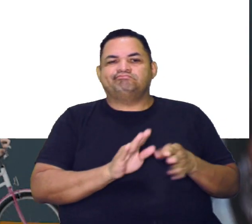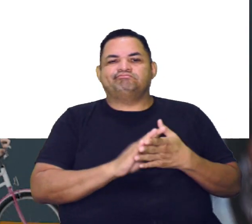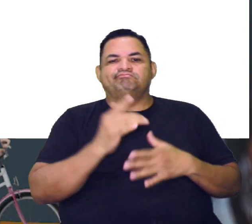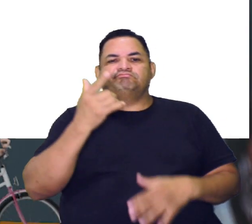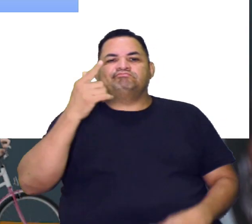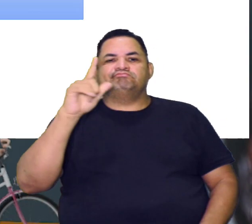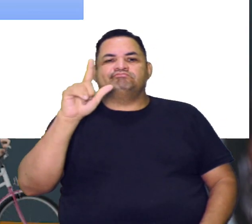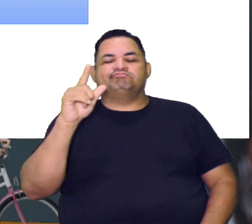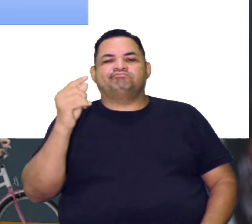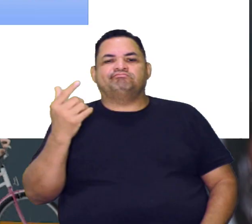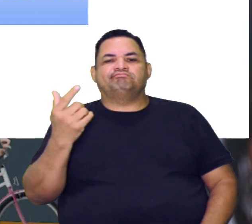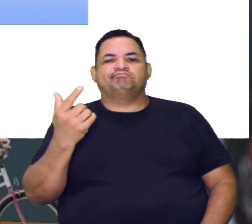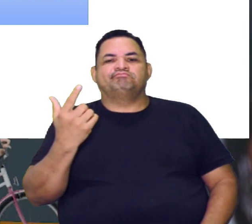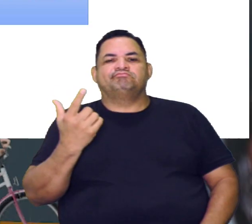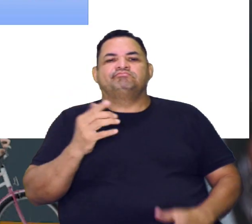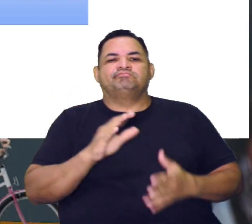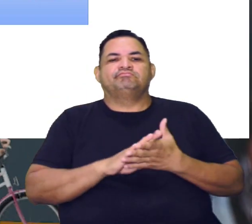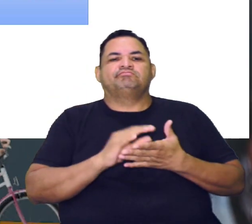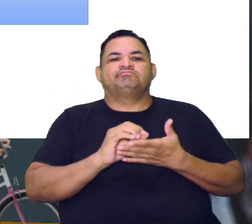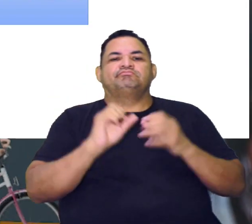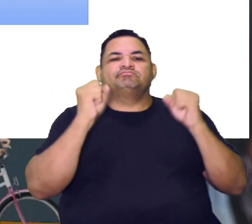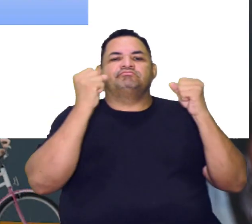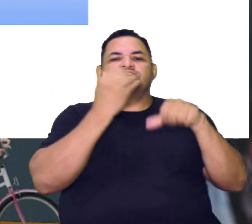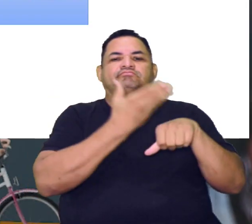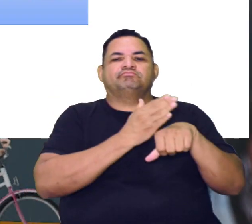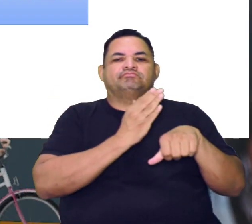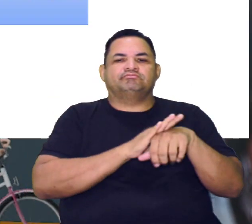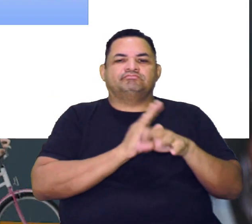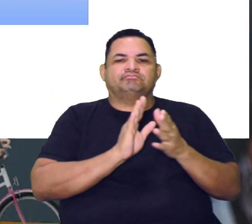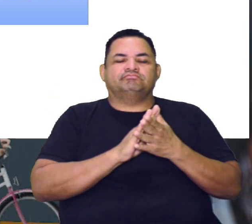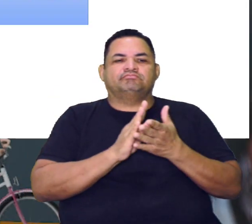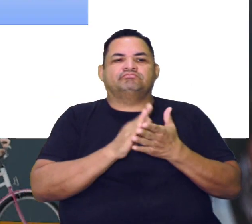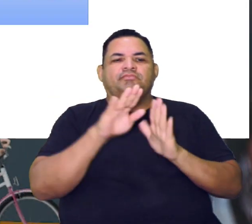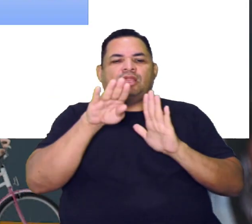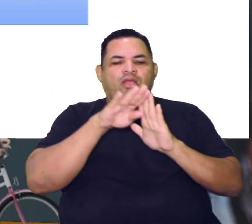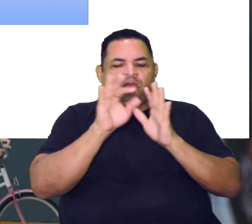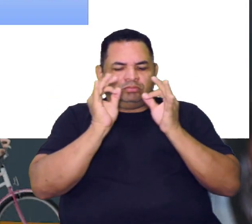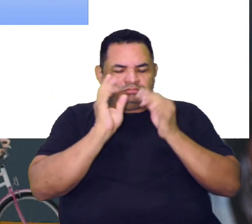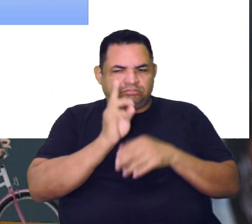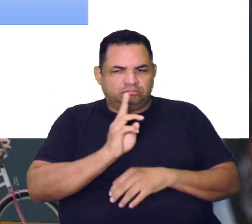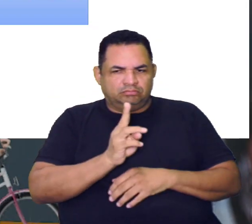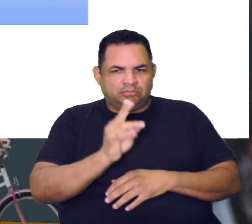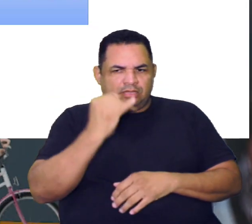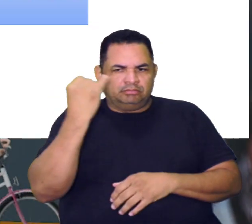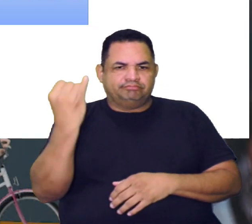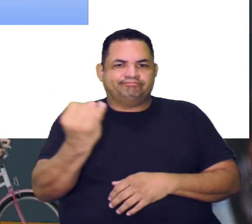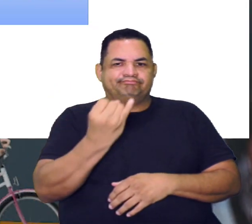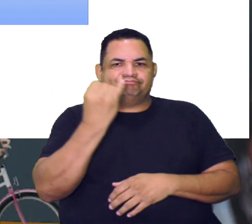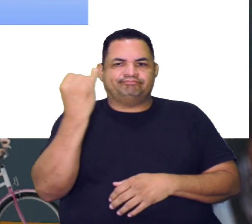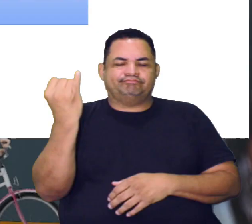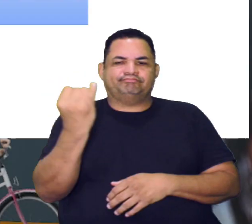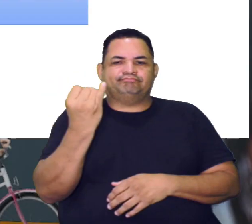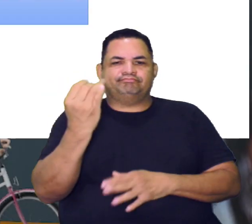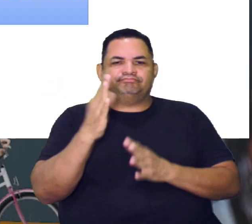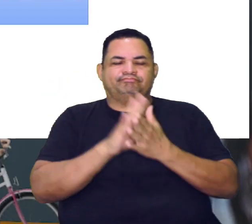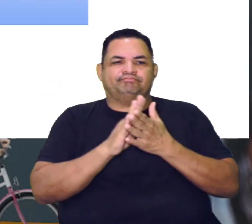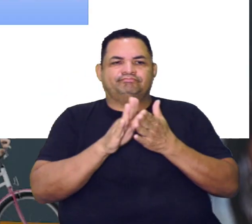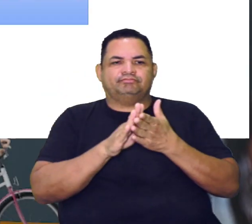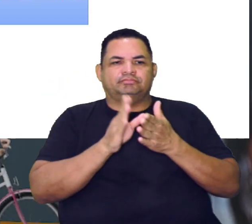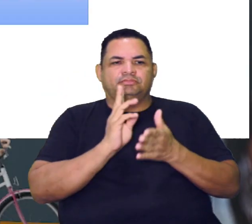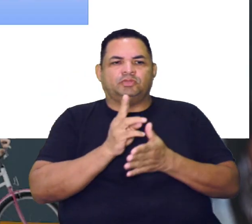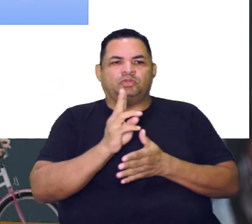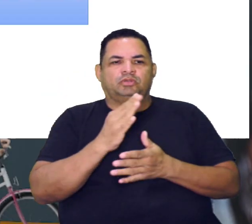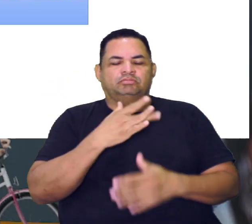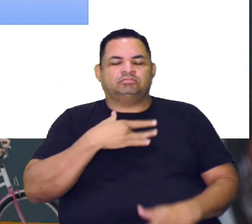consegue observar também que atividades físicas regulares, elas são essenciais, elas são importantíssimas para manter a